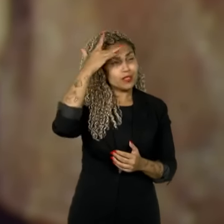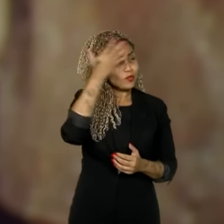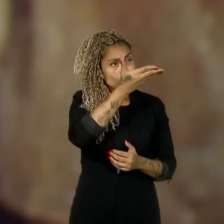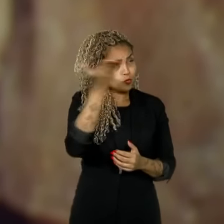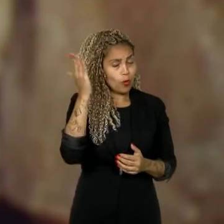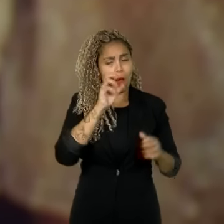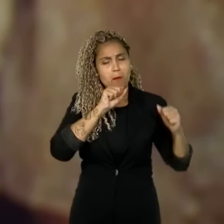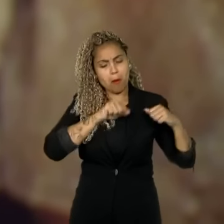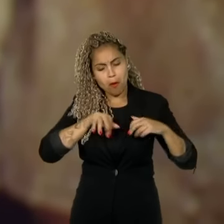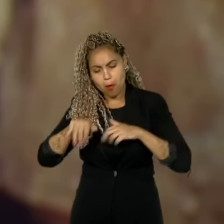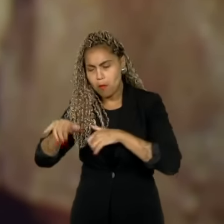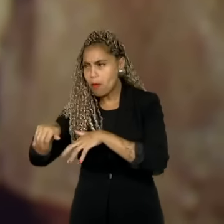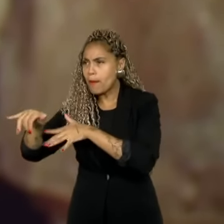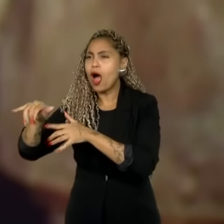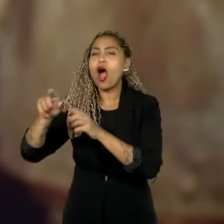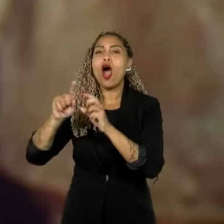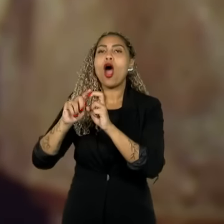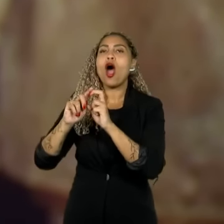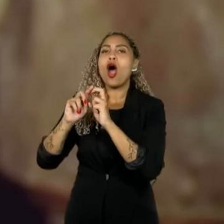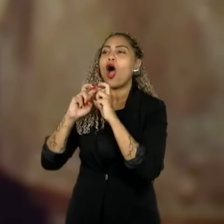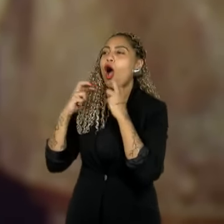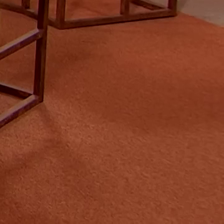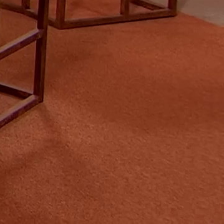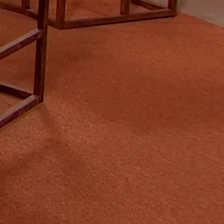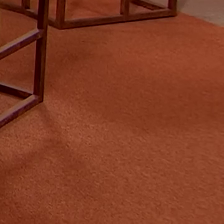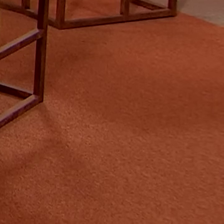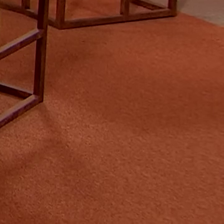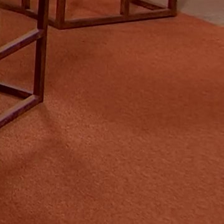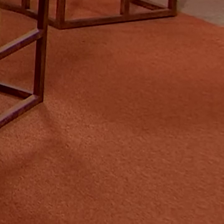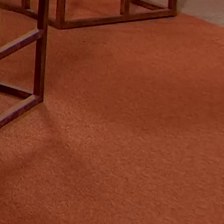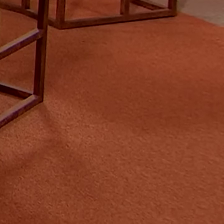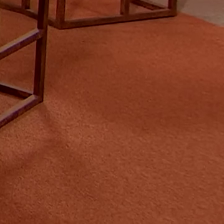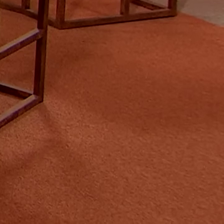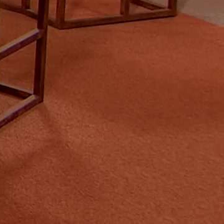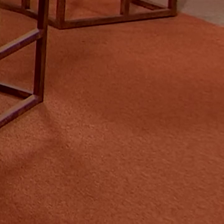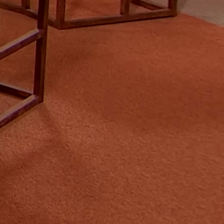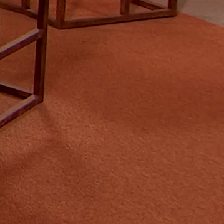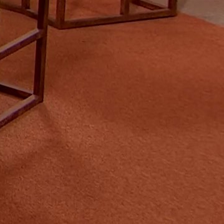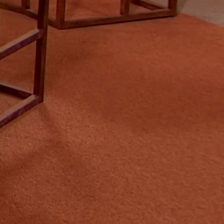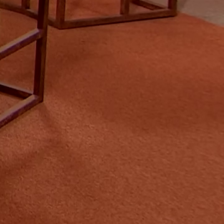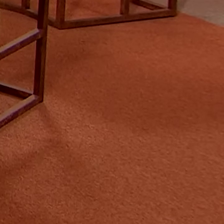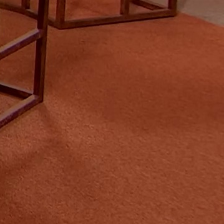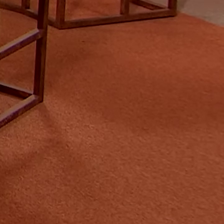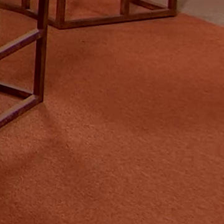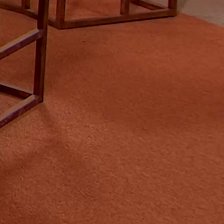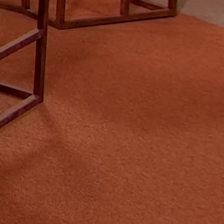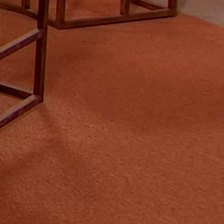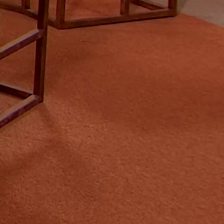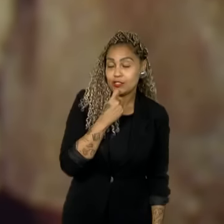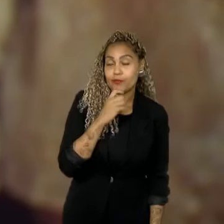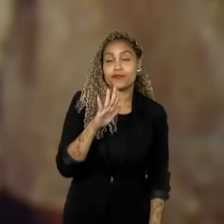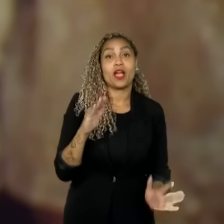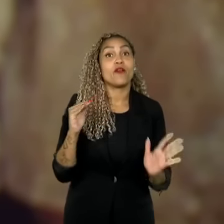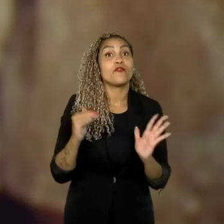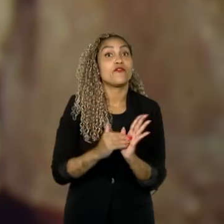samba para ganhar uma grana. Toda roda de samba ganhava um dinheiro. E aí, na sexta-feira, o final